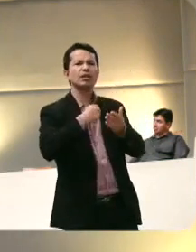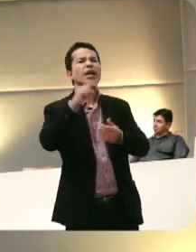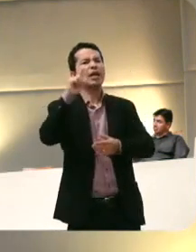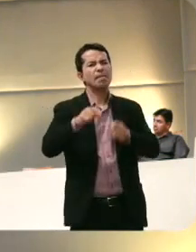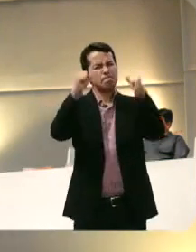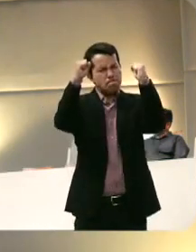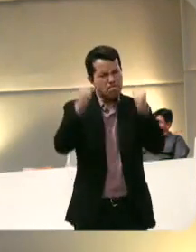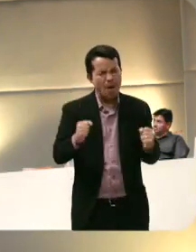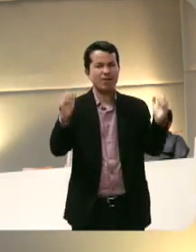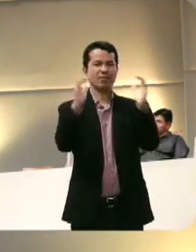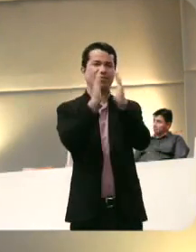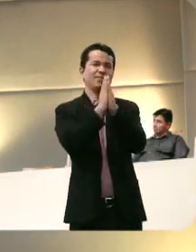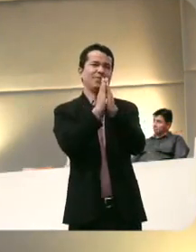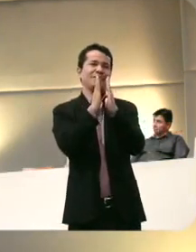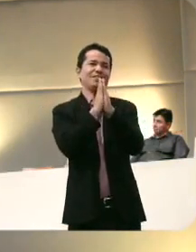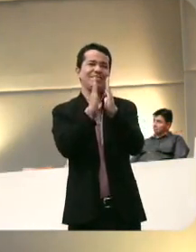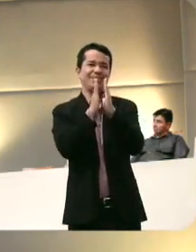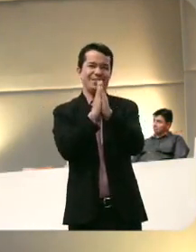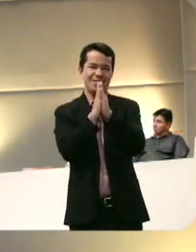oração.